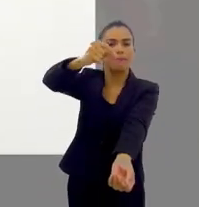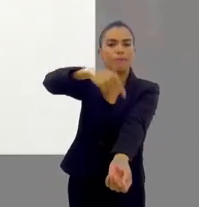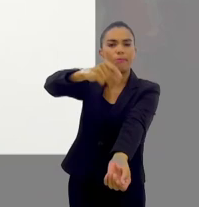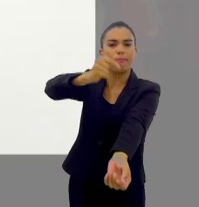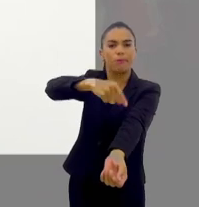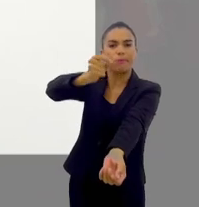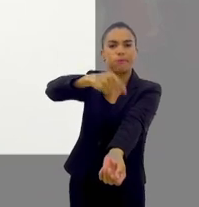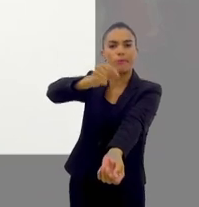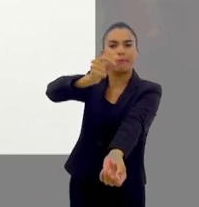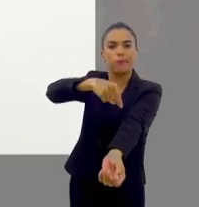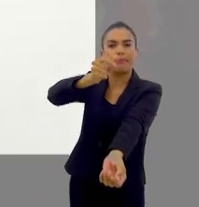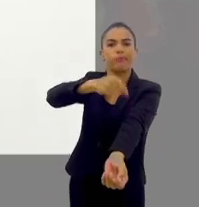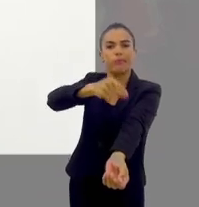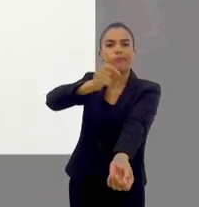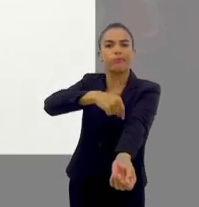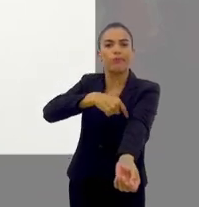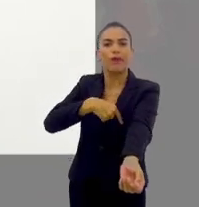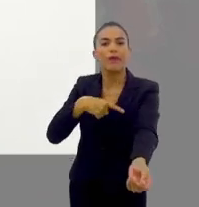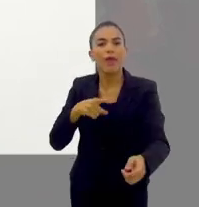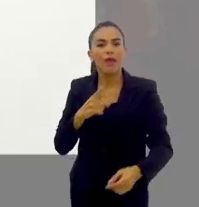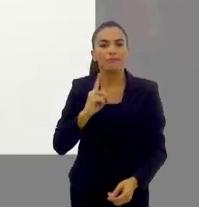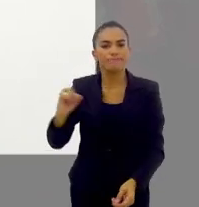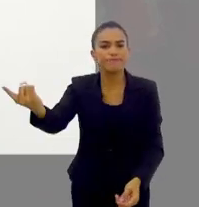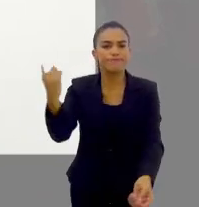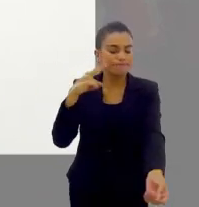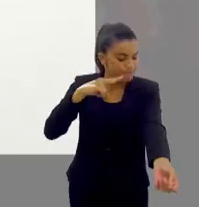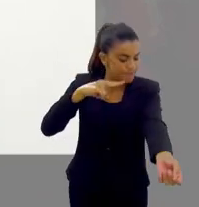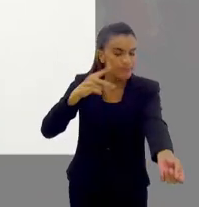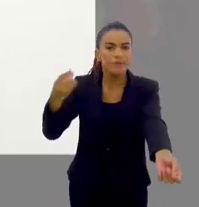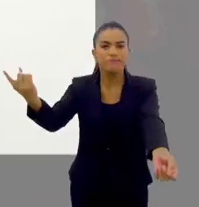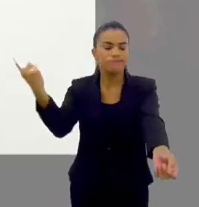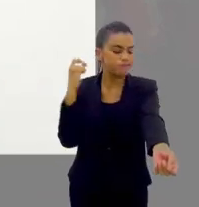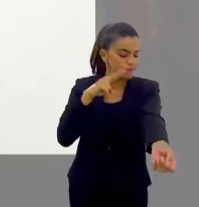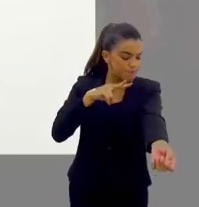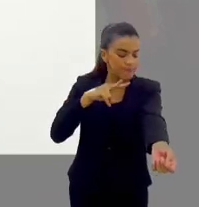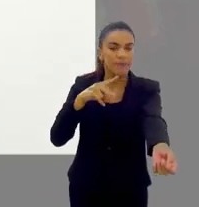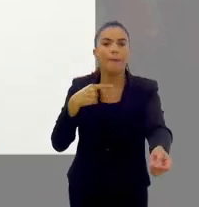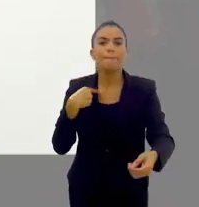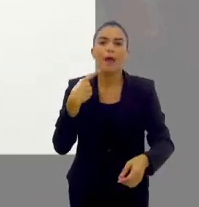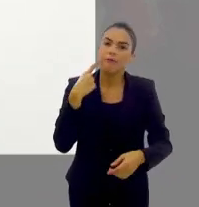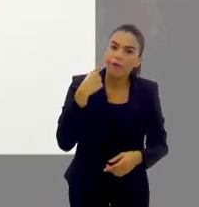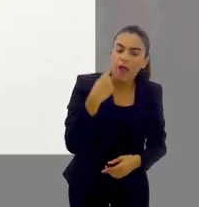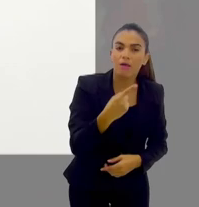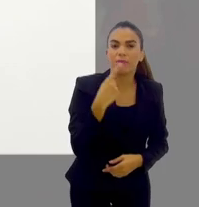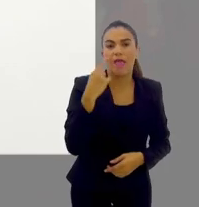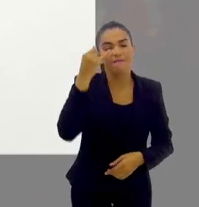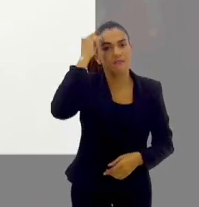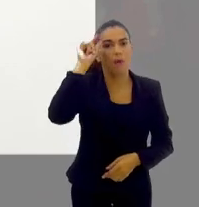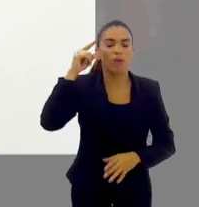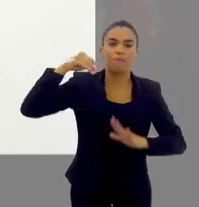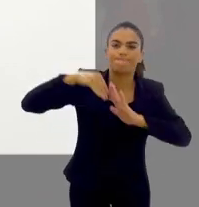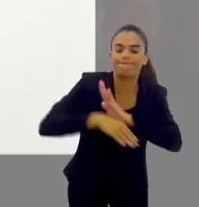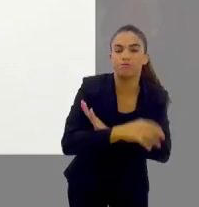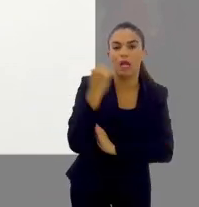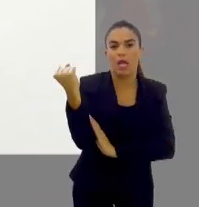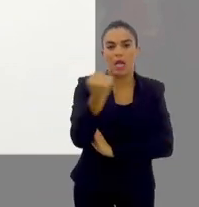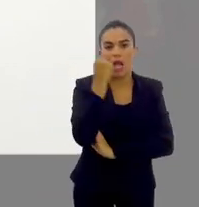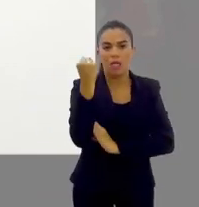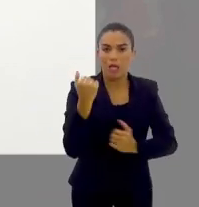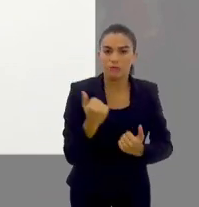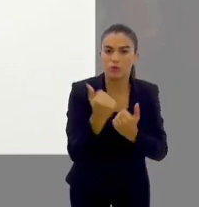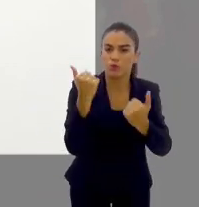Tomar soro na veia, e a gente fique de olho, monitorize aquele paciente para que previna dessa forma grave e dê o